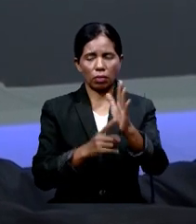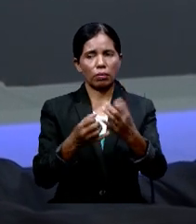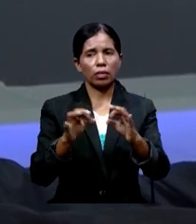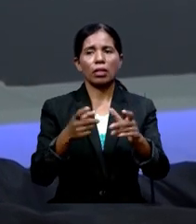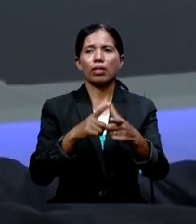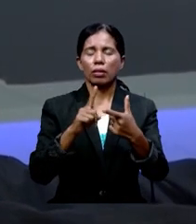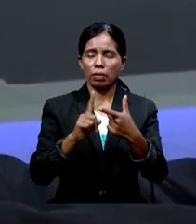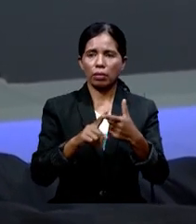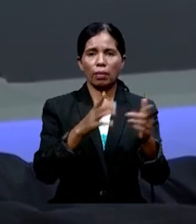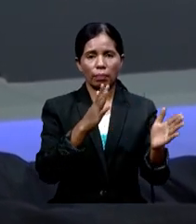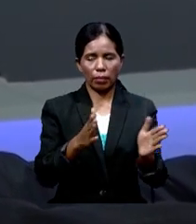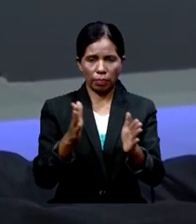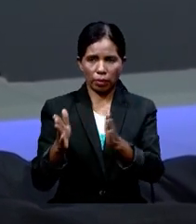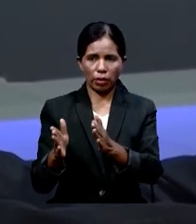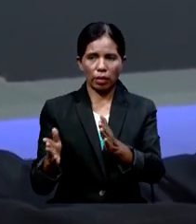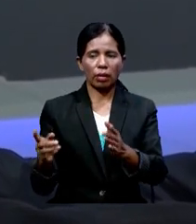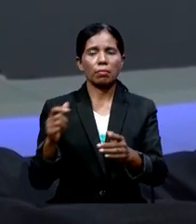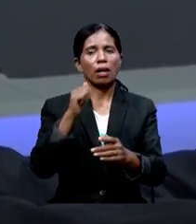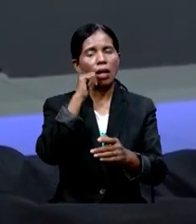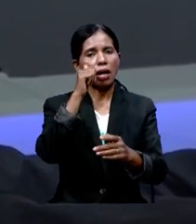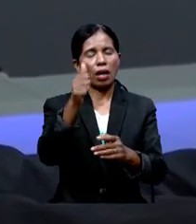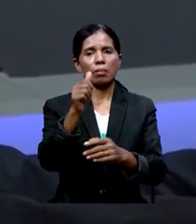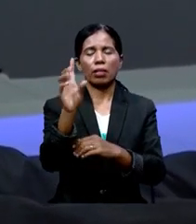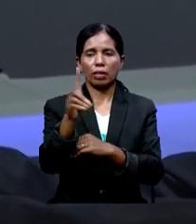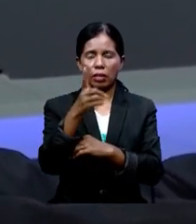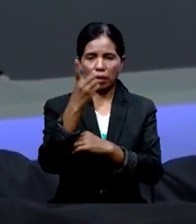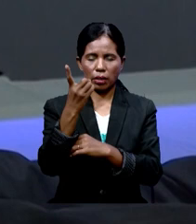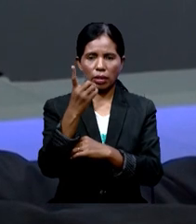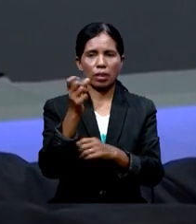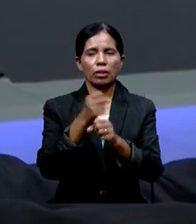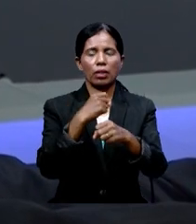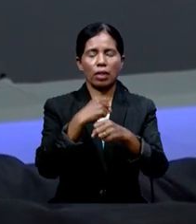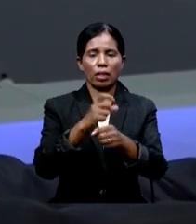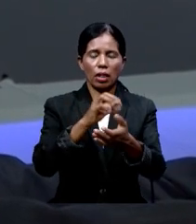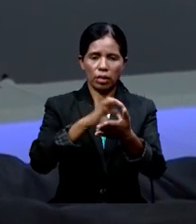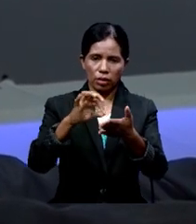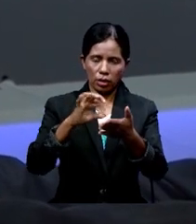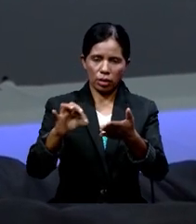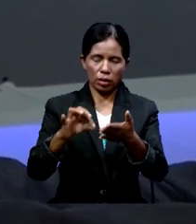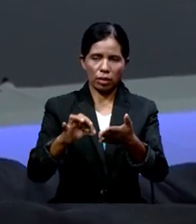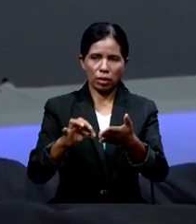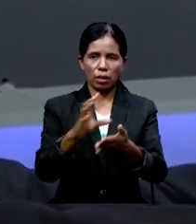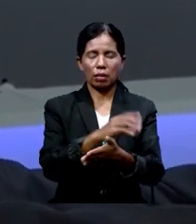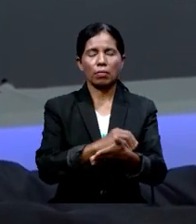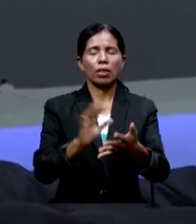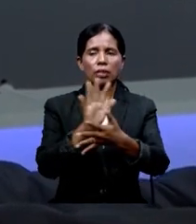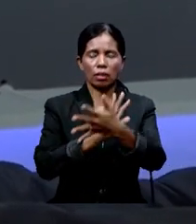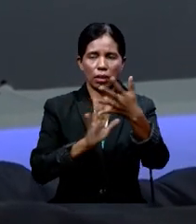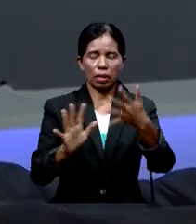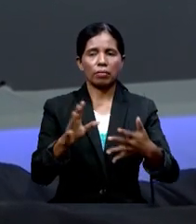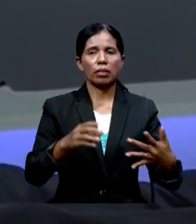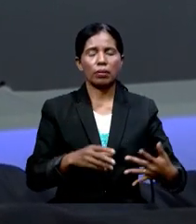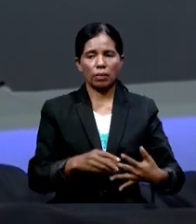depois preparamos para a banda da adesão, atuá-lo, a assinatura, para a cerimônia